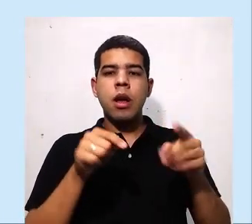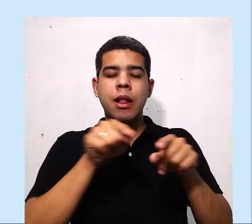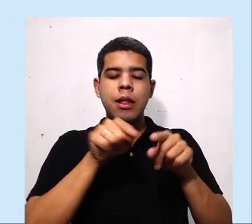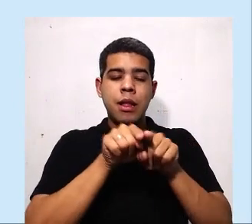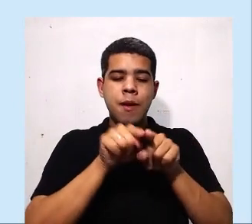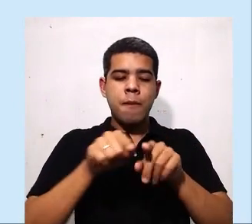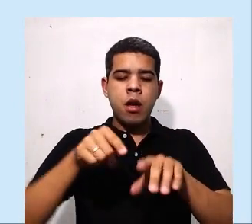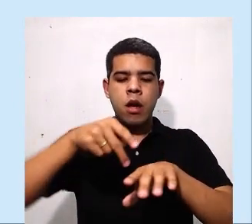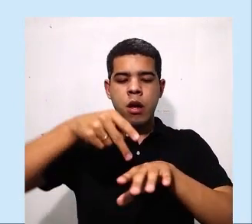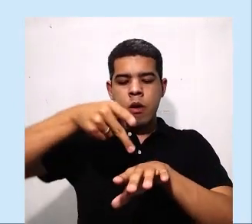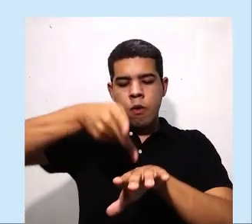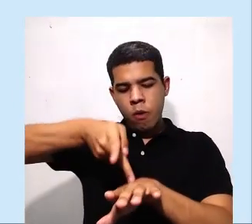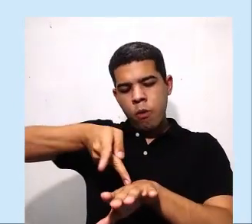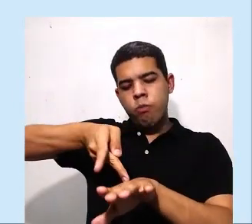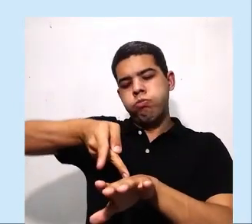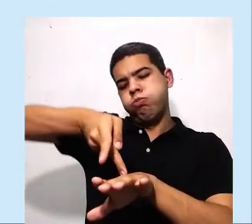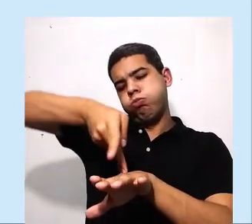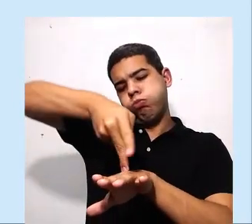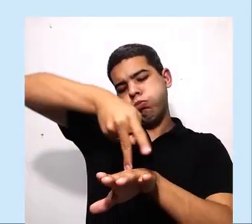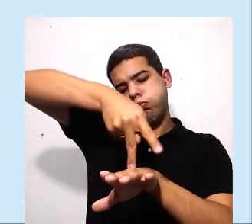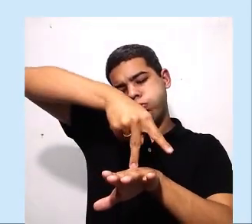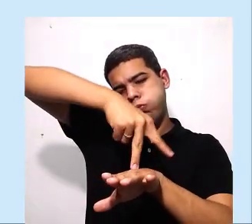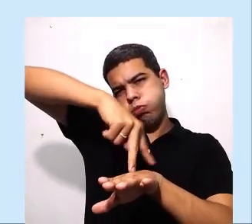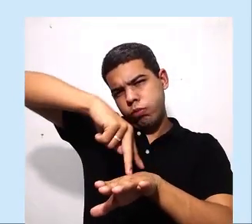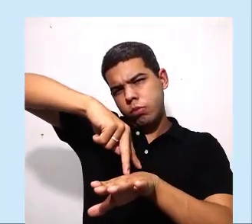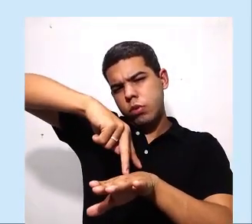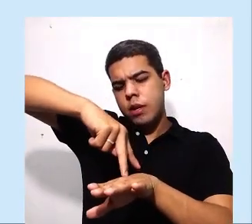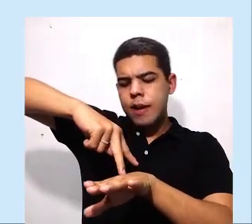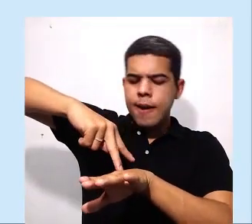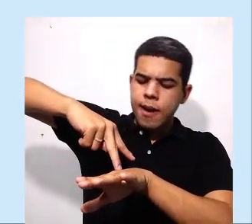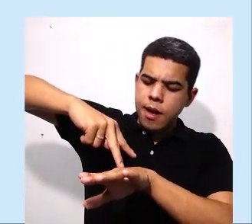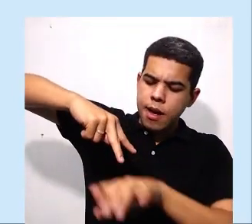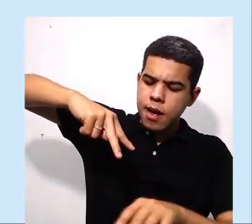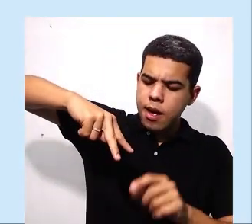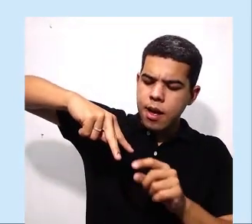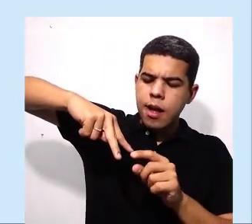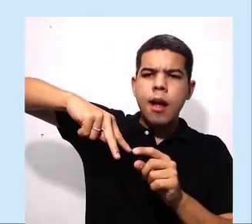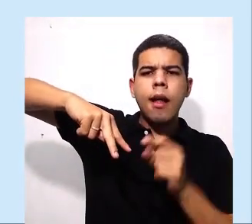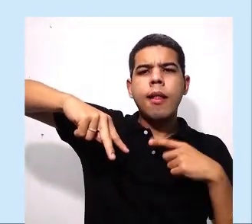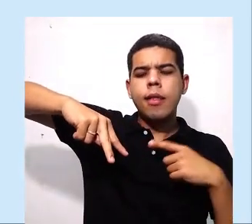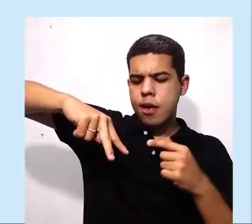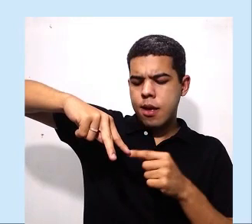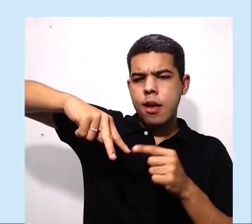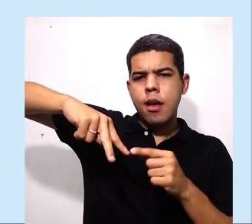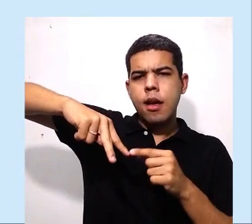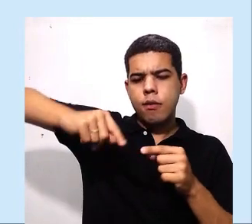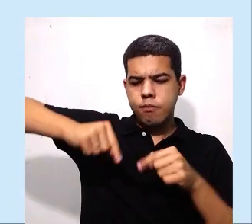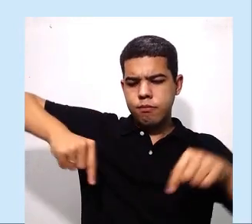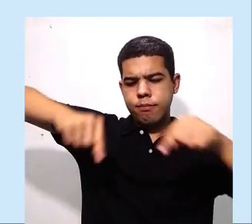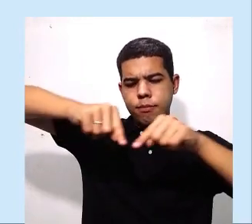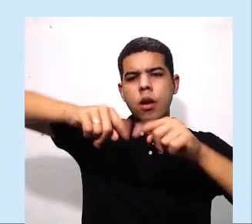ligar, formou esse triângulo. Beleza? Então, assim nós construímos